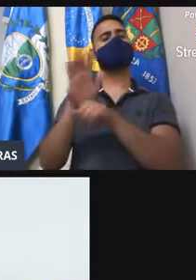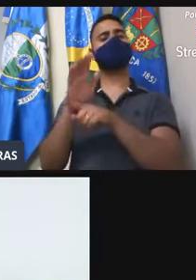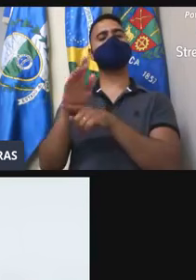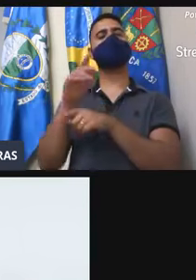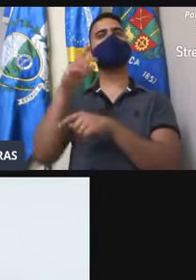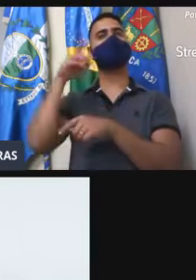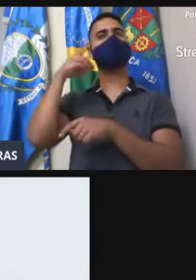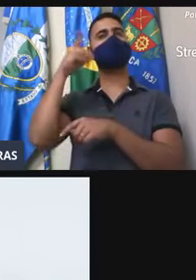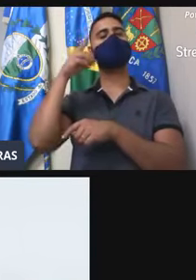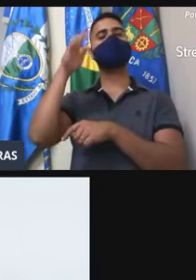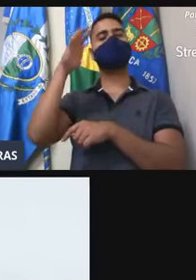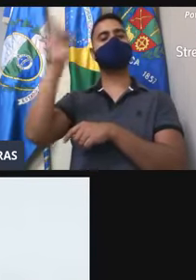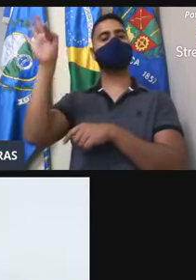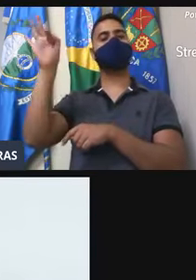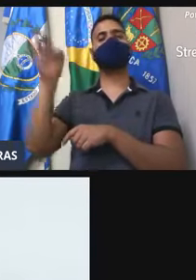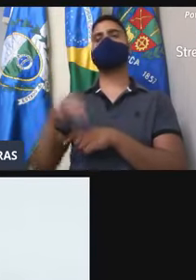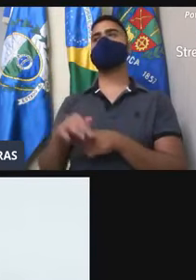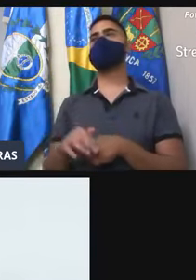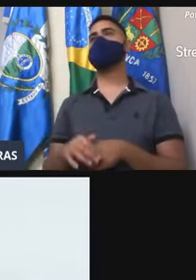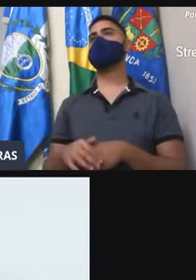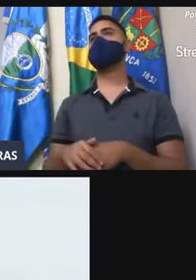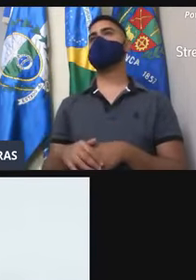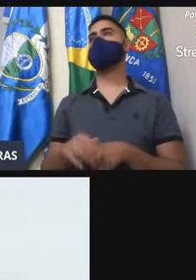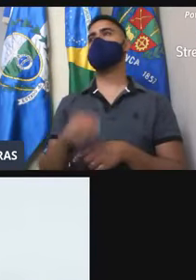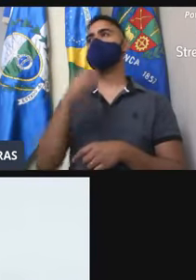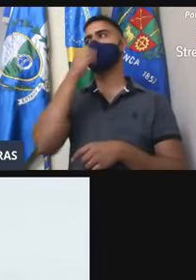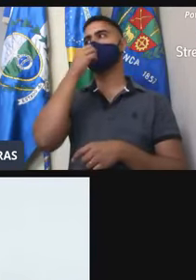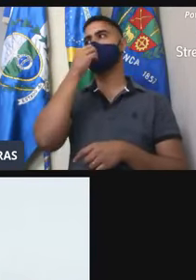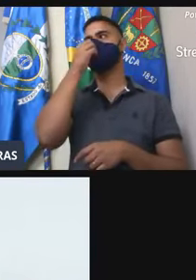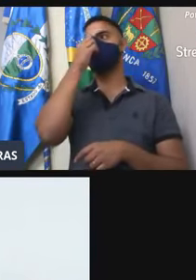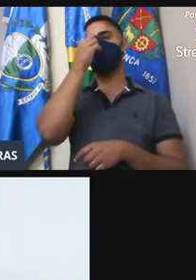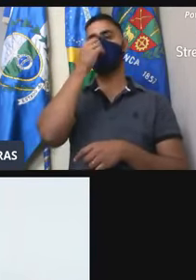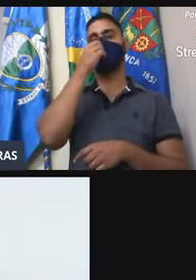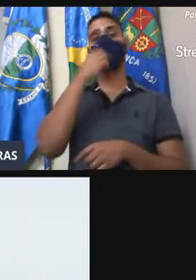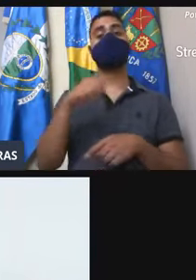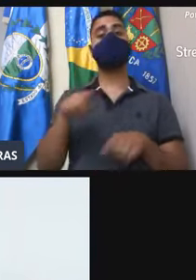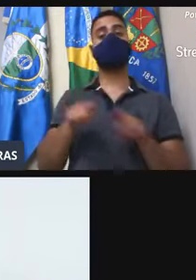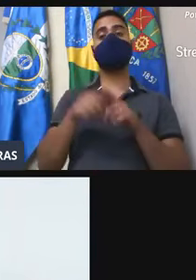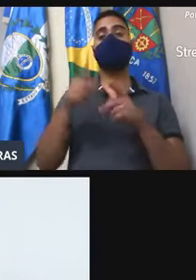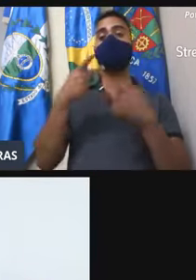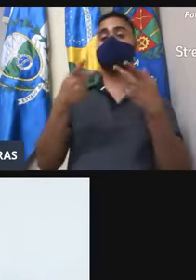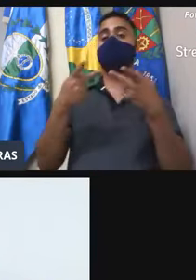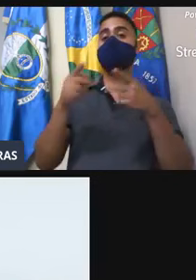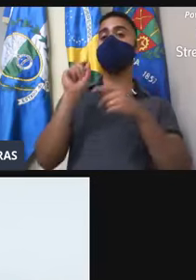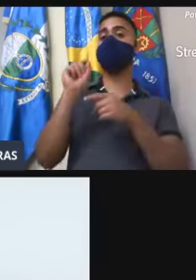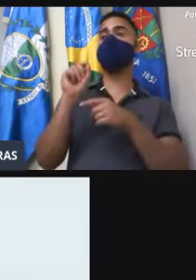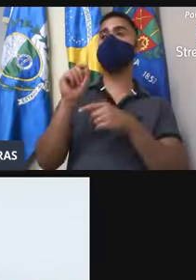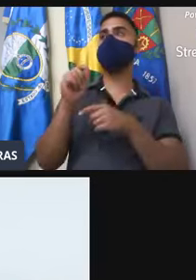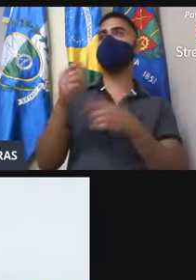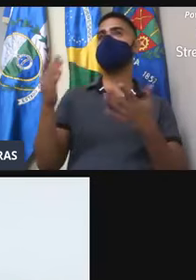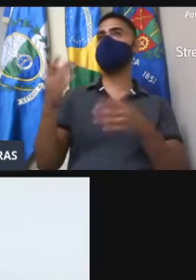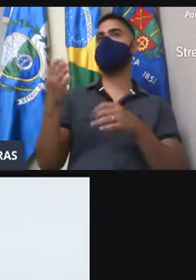doutor Luiz Antônio, se Deus quiser. Então, eu para me encerrar, eu digo a ele, senhor, que